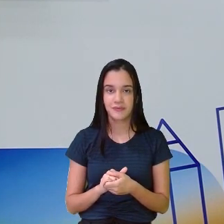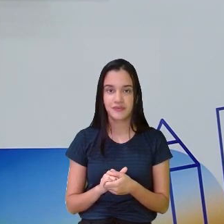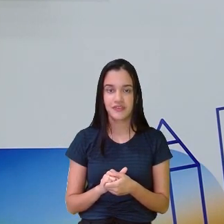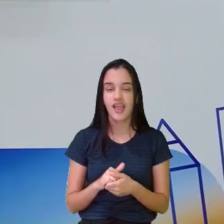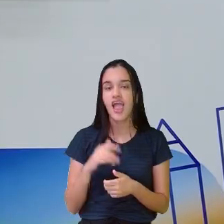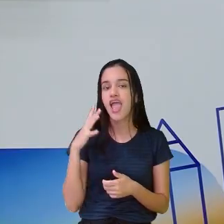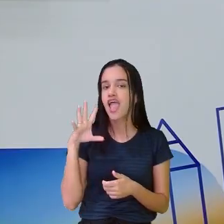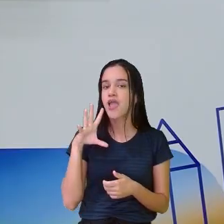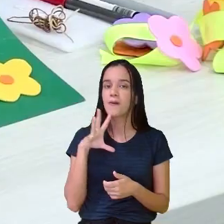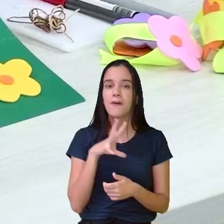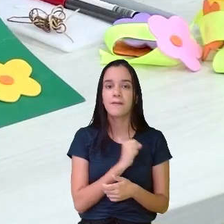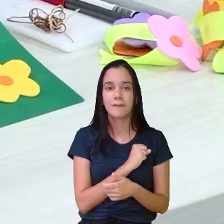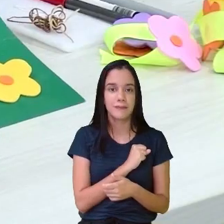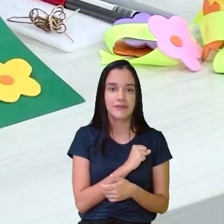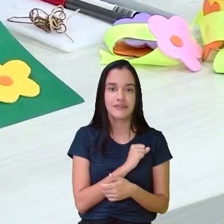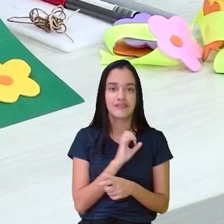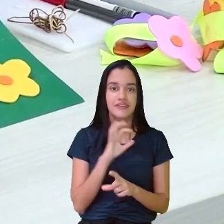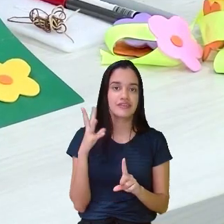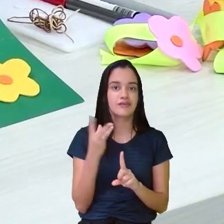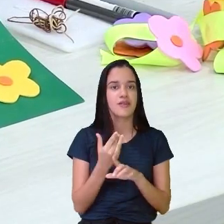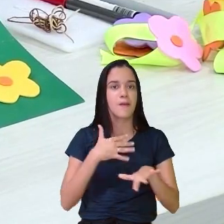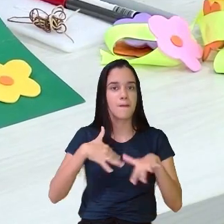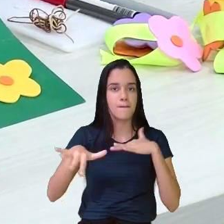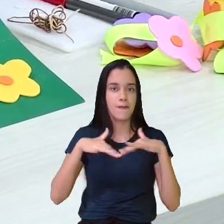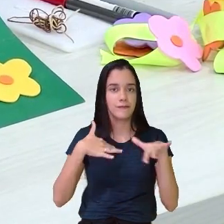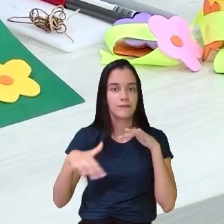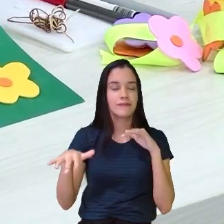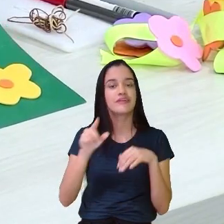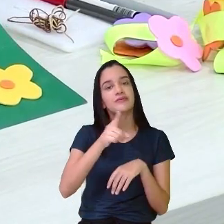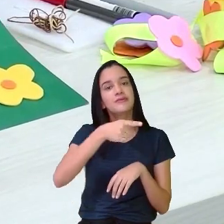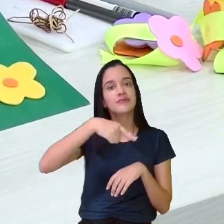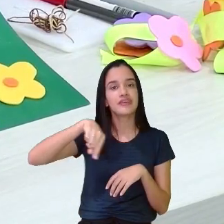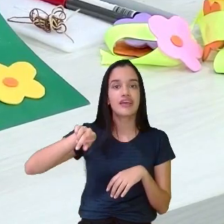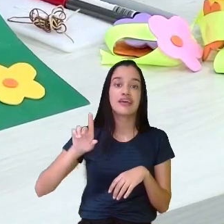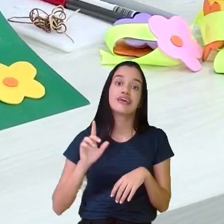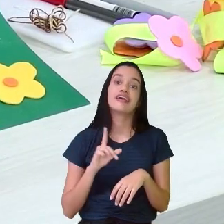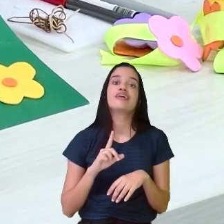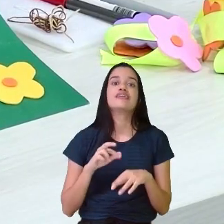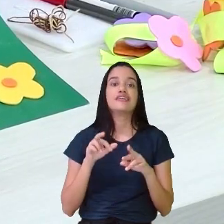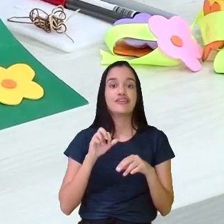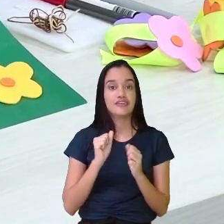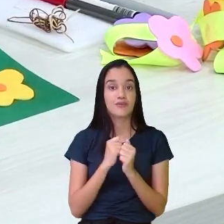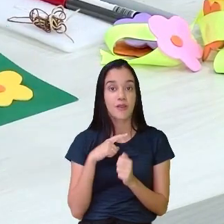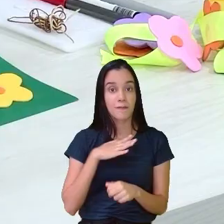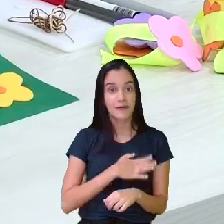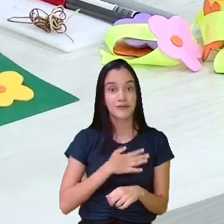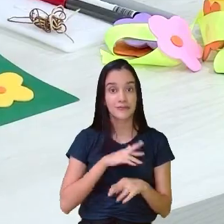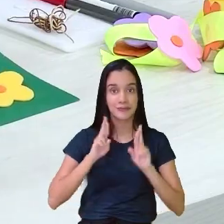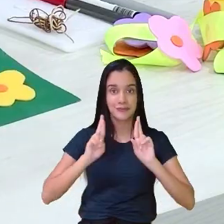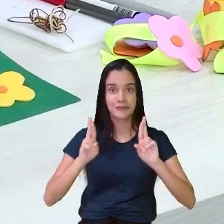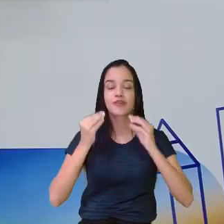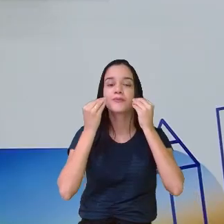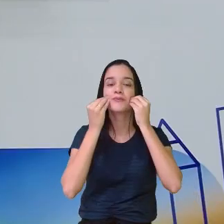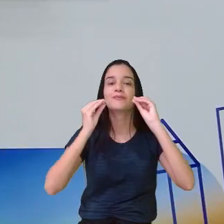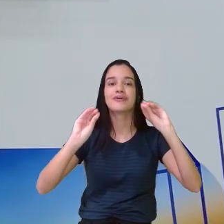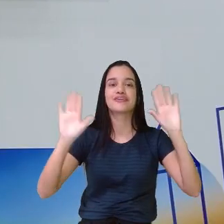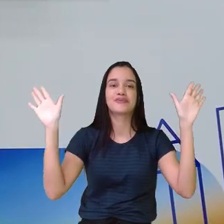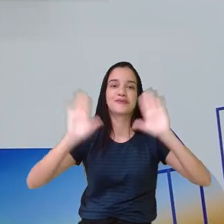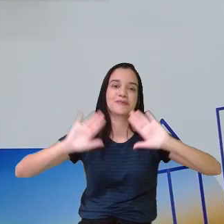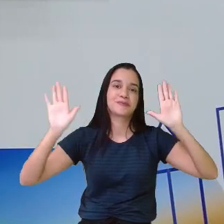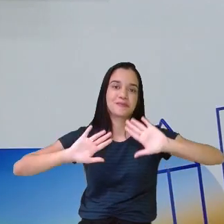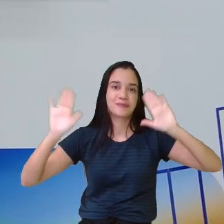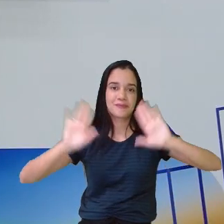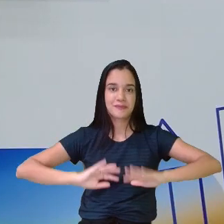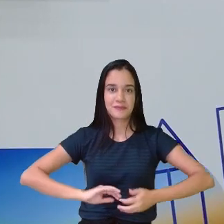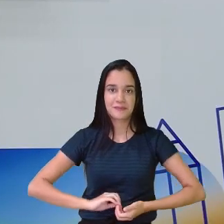Gente, eu amei fazer essa arte aí de movimento com vocês. E eu também espero que vocês tenham gostado. Um beijo e